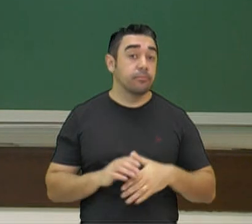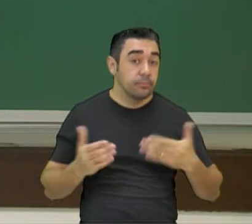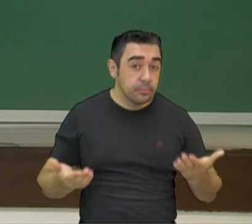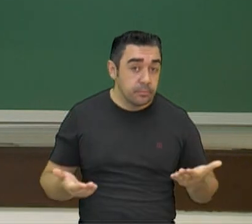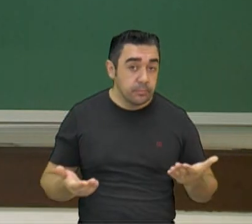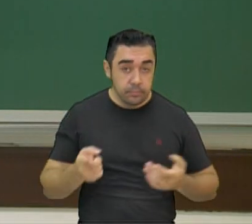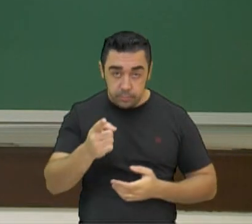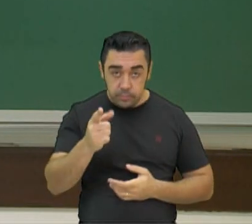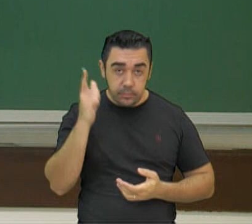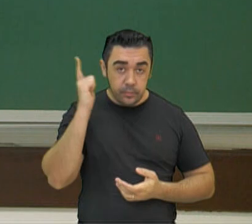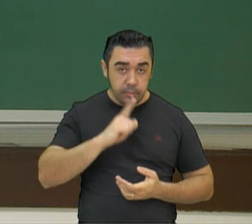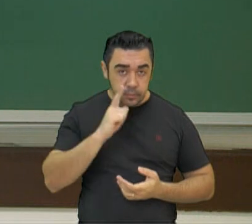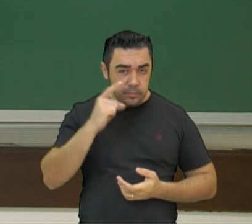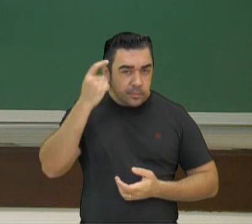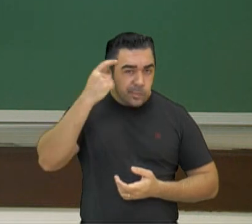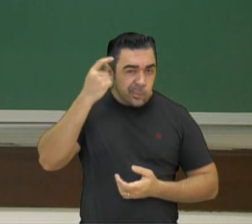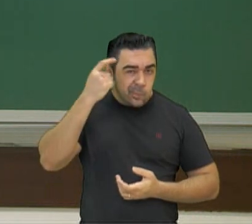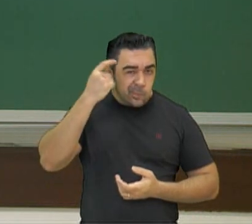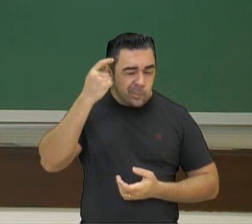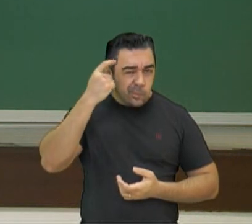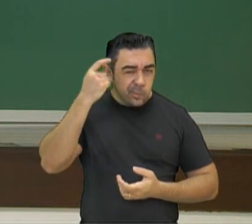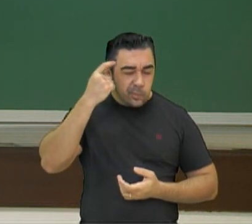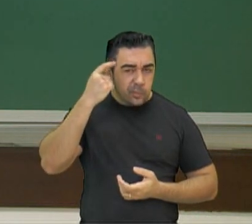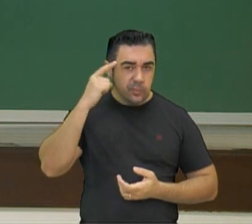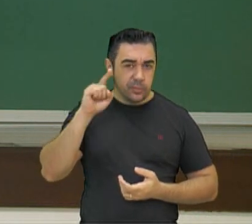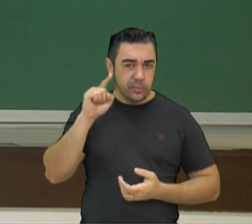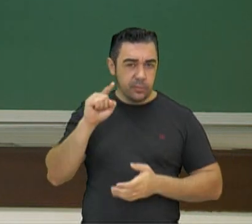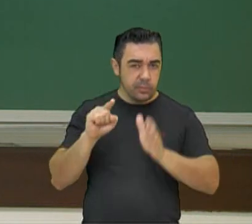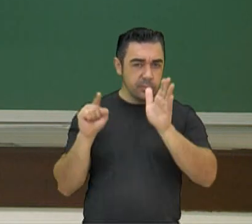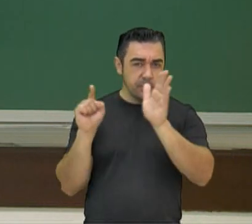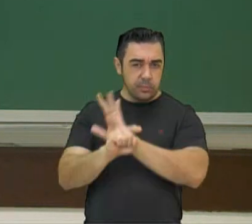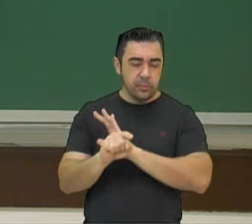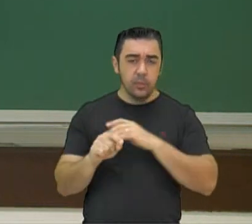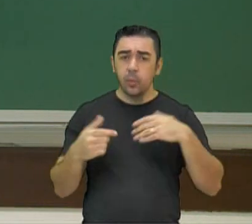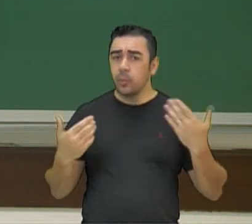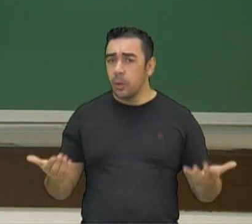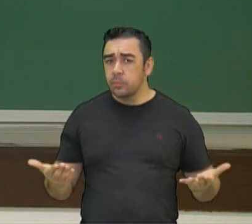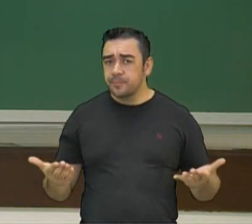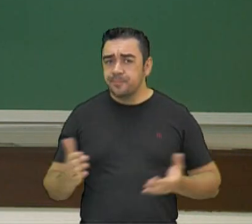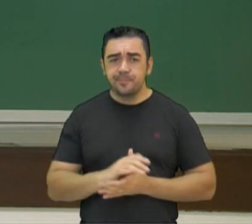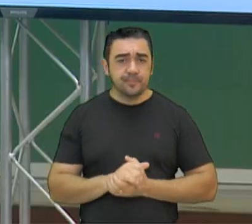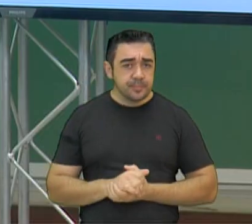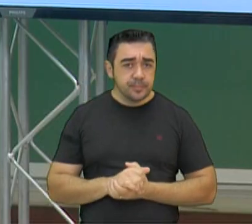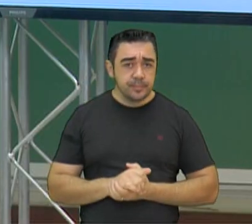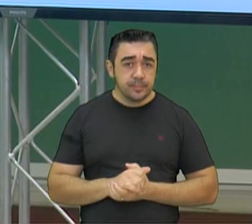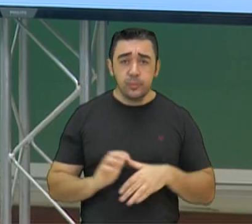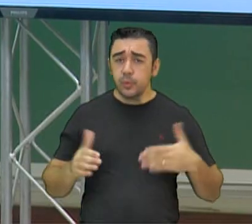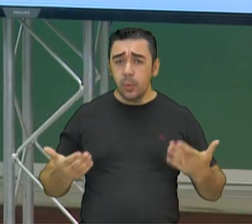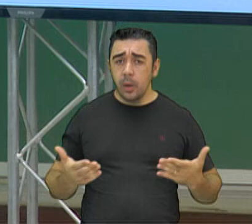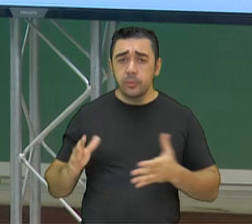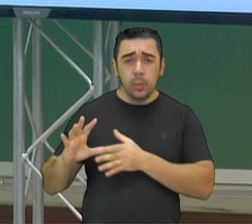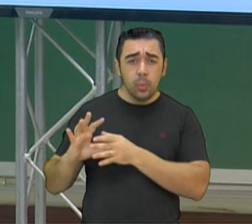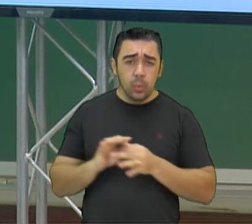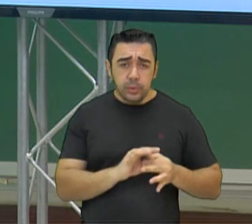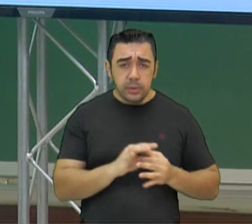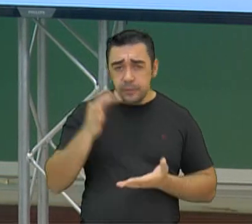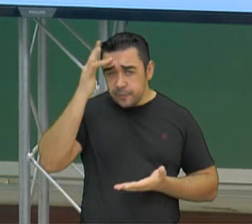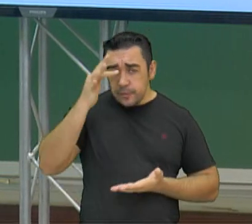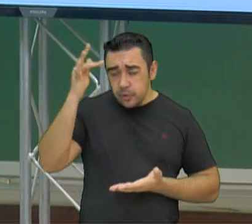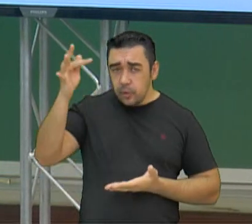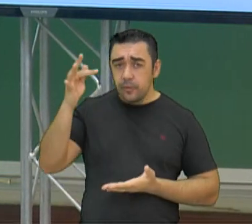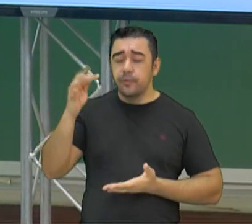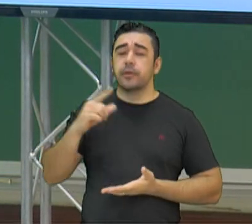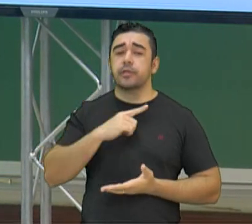E aí, conseguiu refletir um pouquinho sobre essa pergunta de, afinal, qual o contexto filosófico que